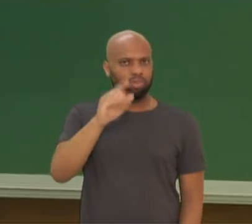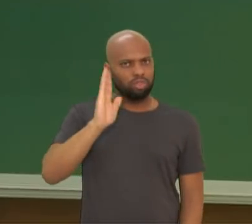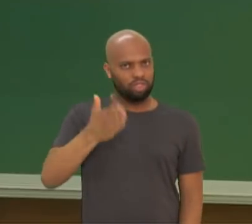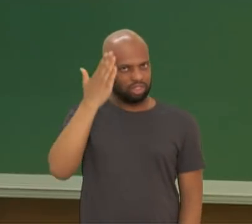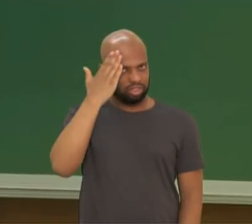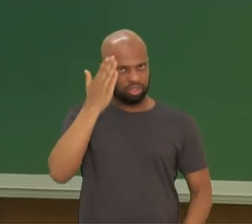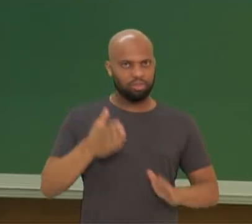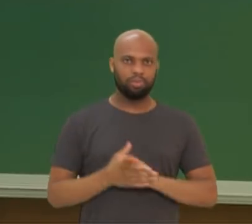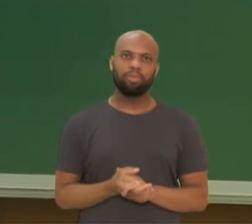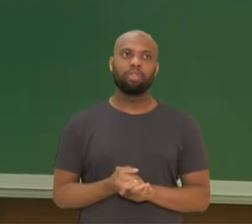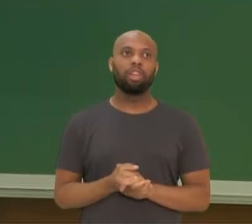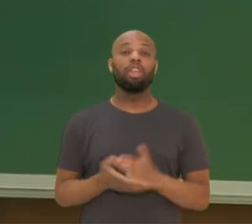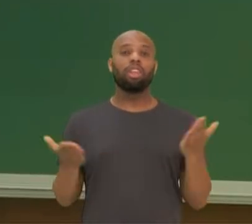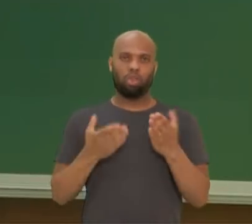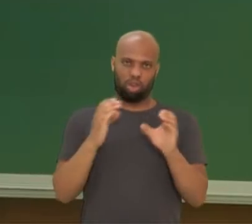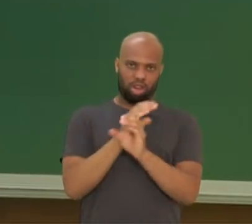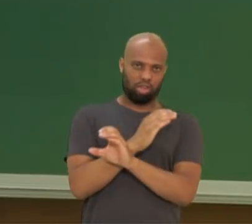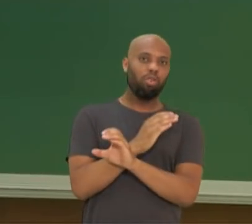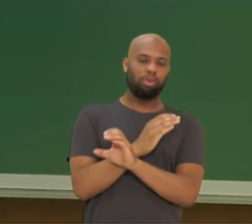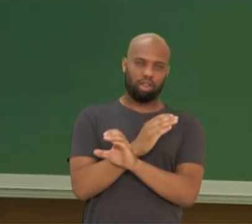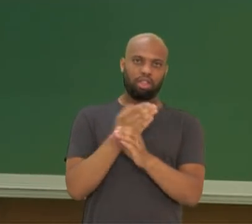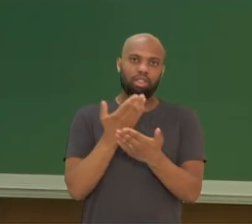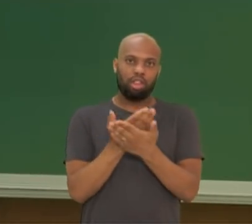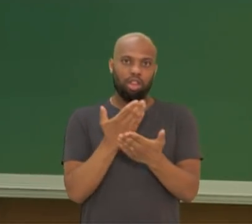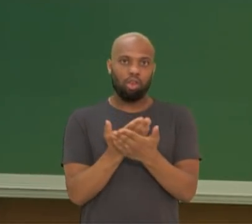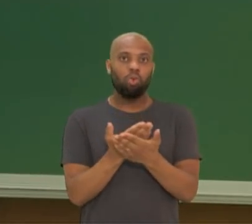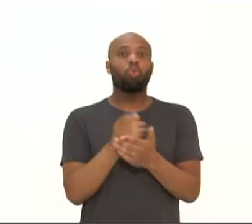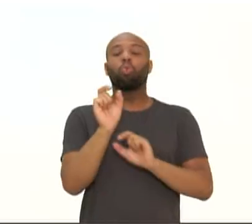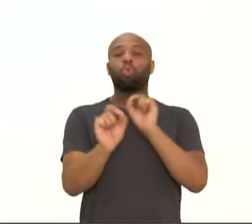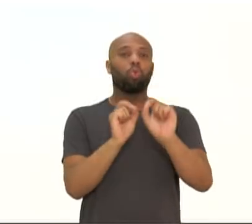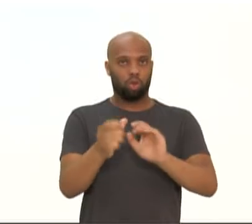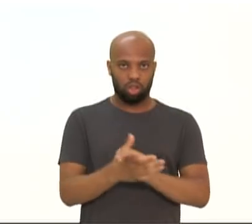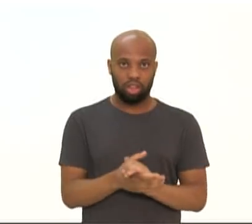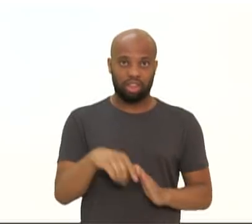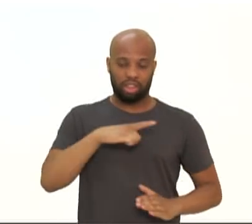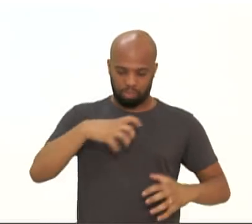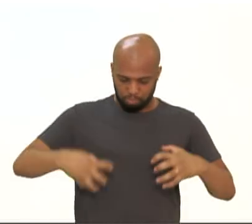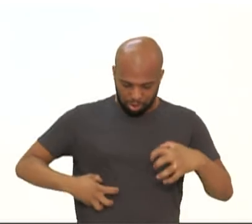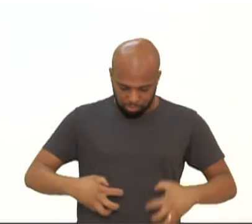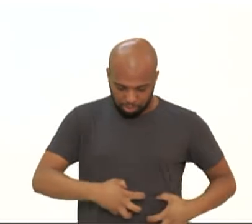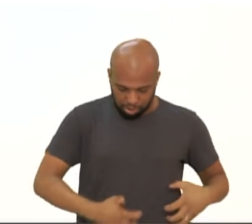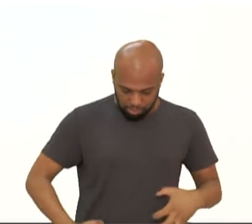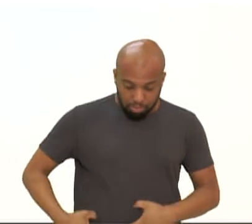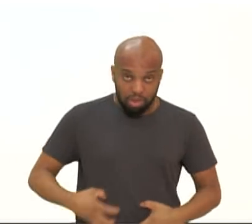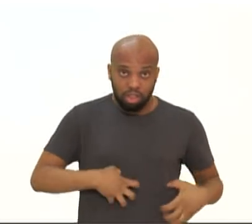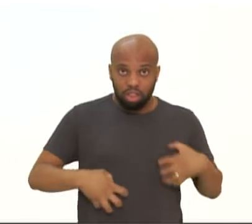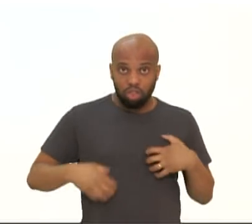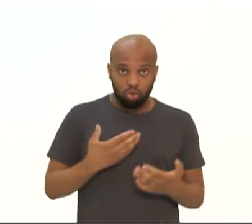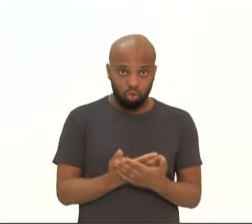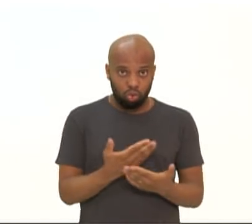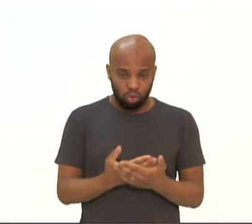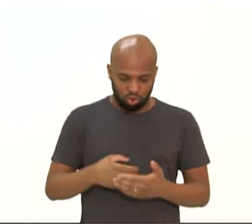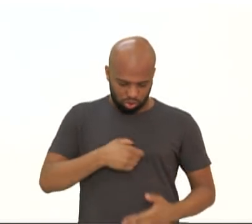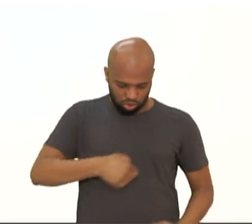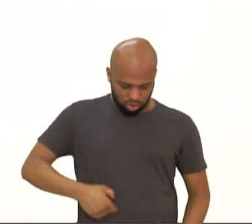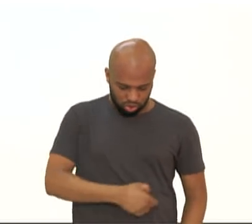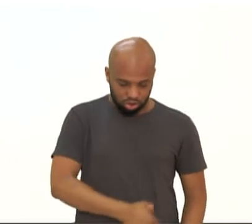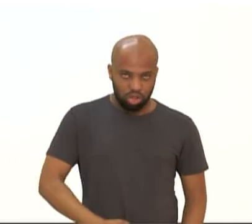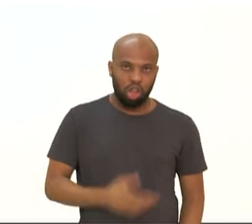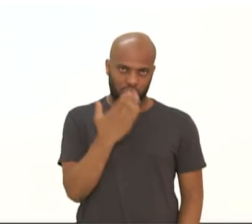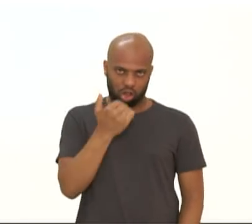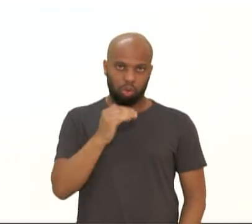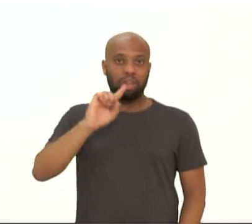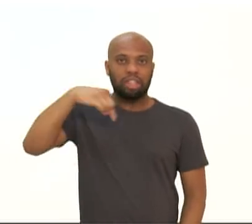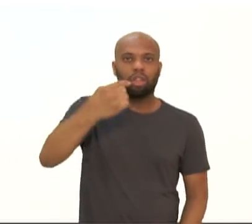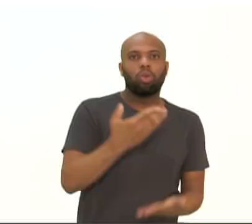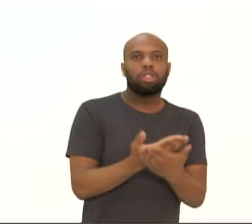sabem. Fechando então aqui, nessa aula nós trabalhamos os órgãos do sistema digestório, tá? Na próxima aula